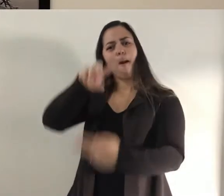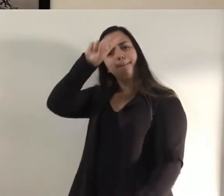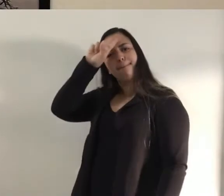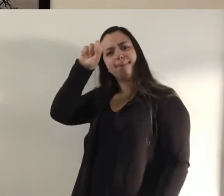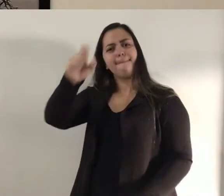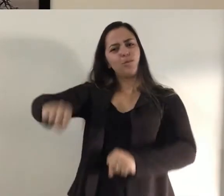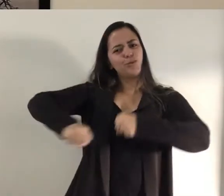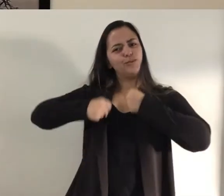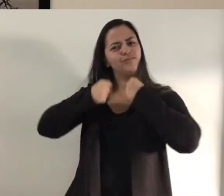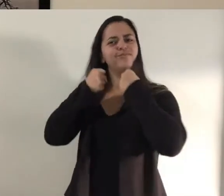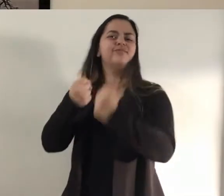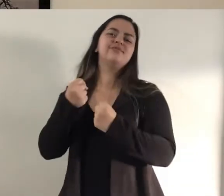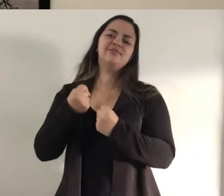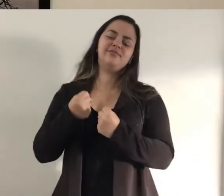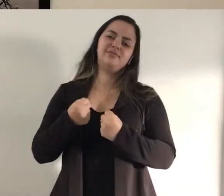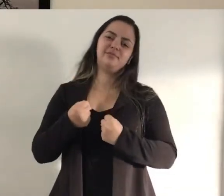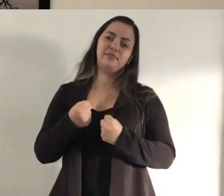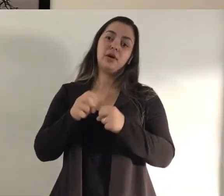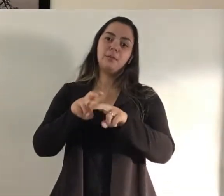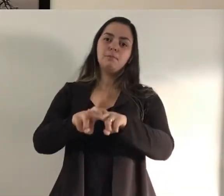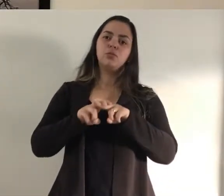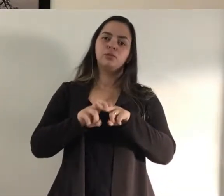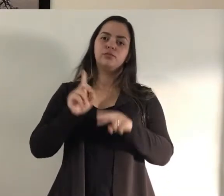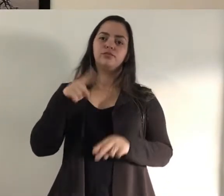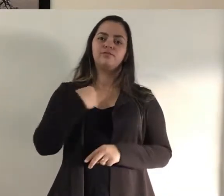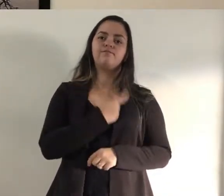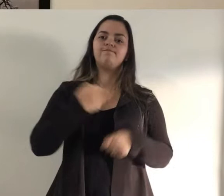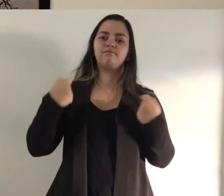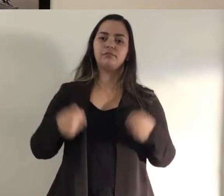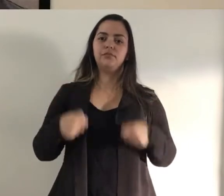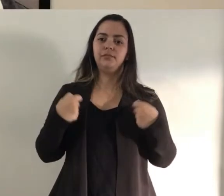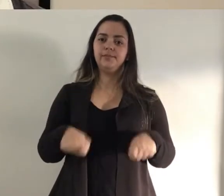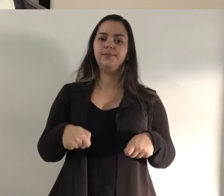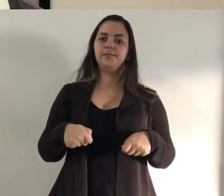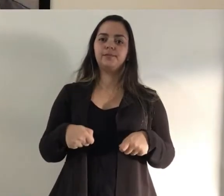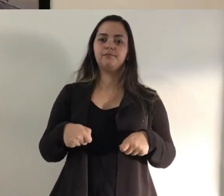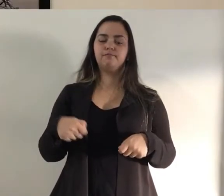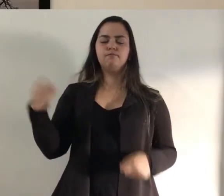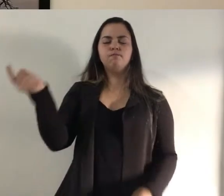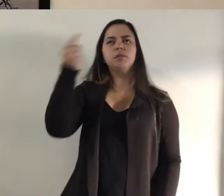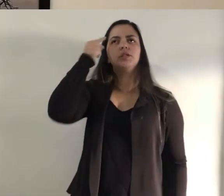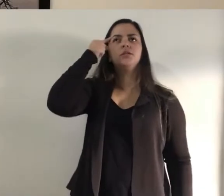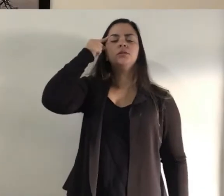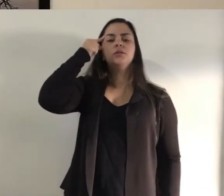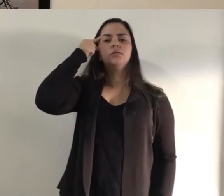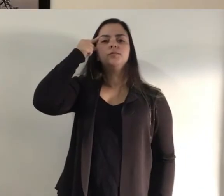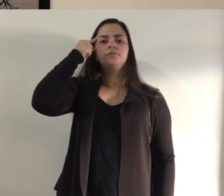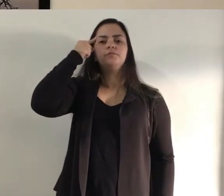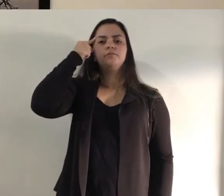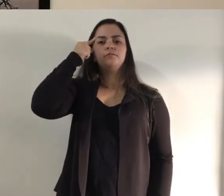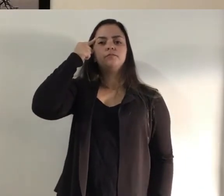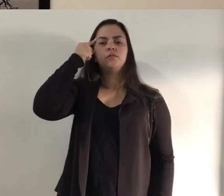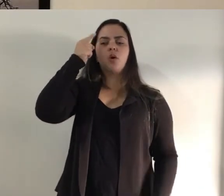E por isso, nós precisamos pensar em algumas